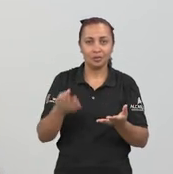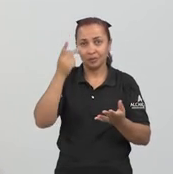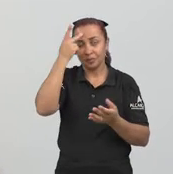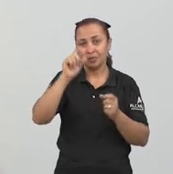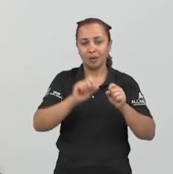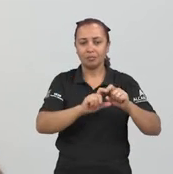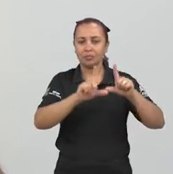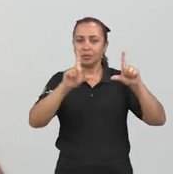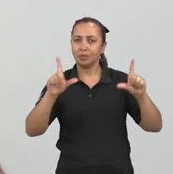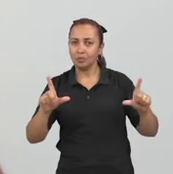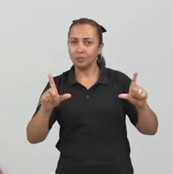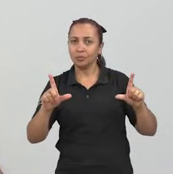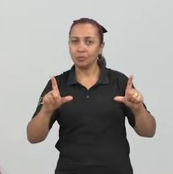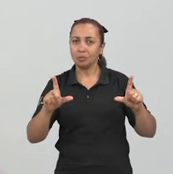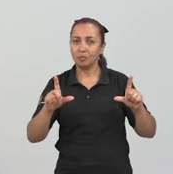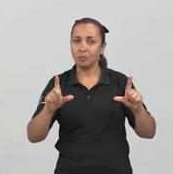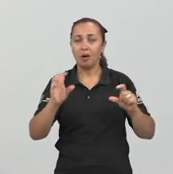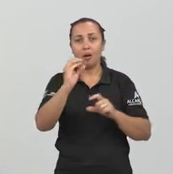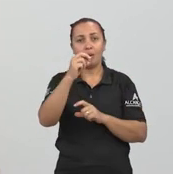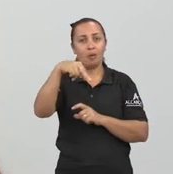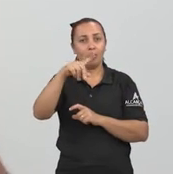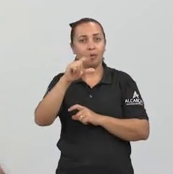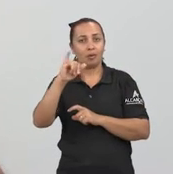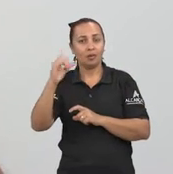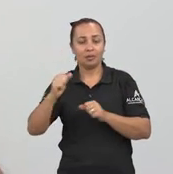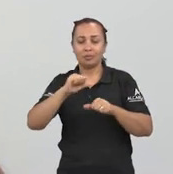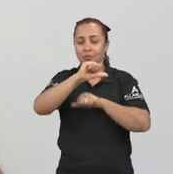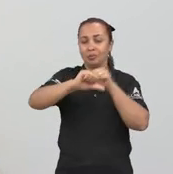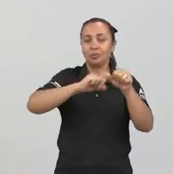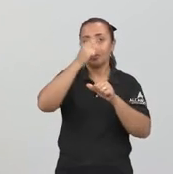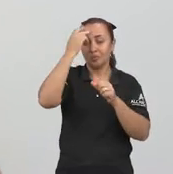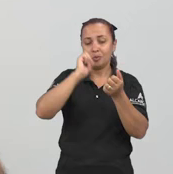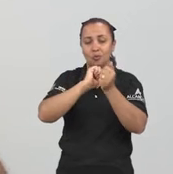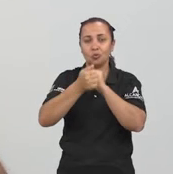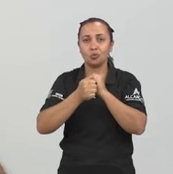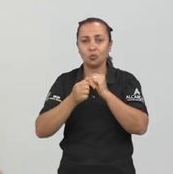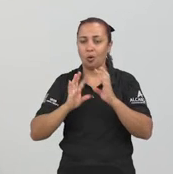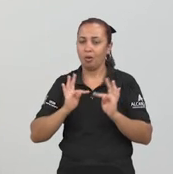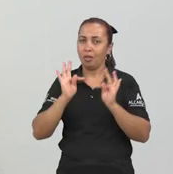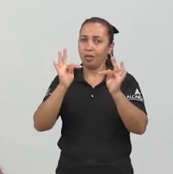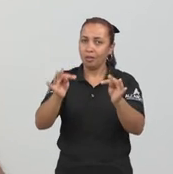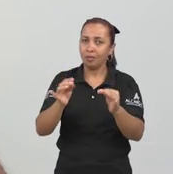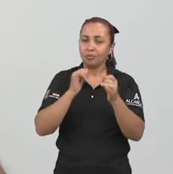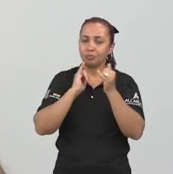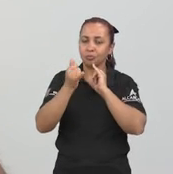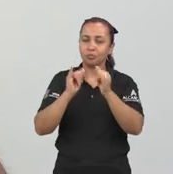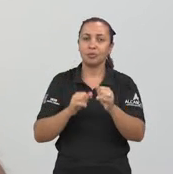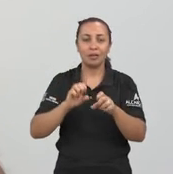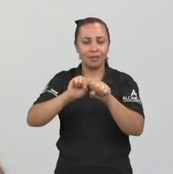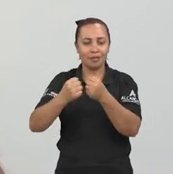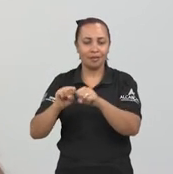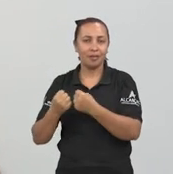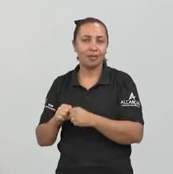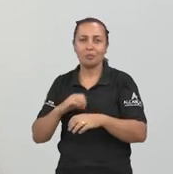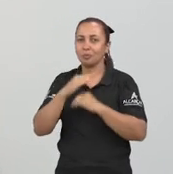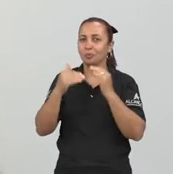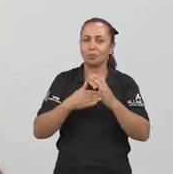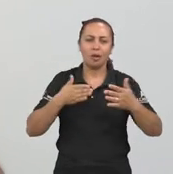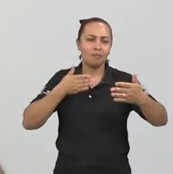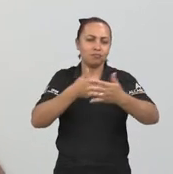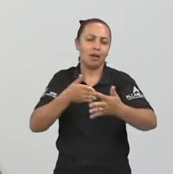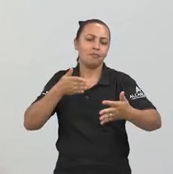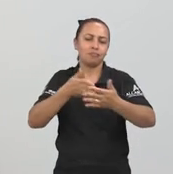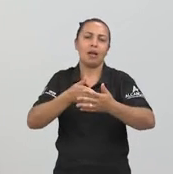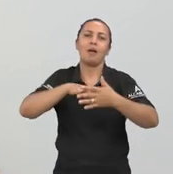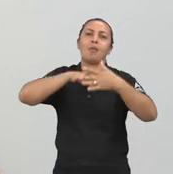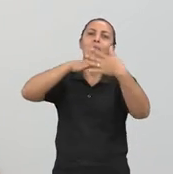para uma plataforma online para transformá-lo em um jogo eletrônico que Aí você quebra na verdade e as fronteiras